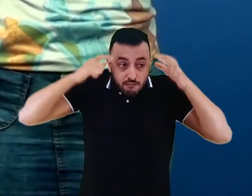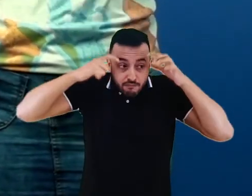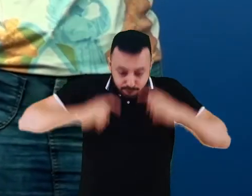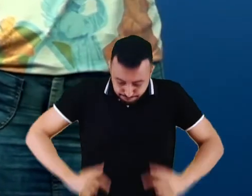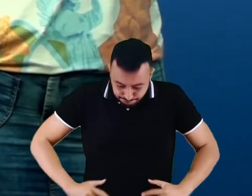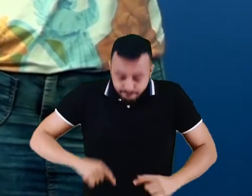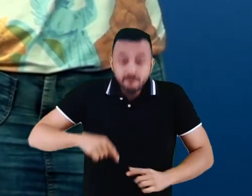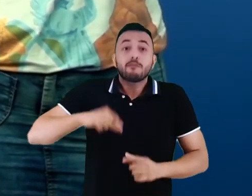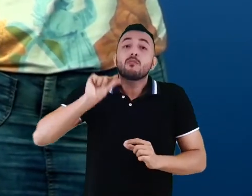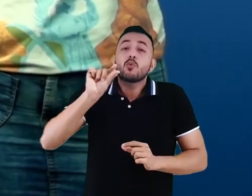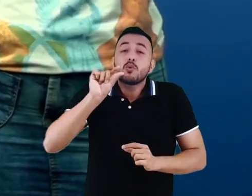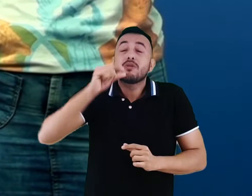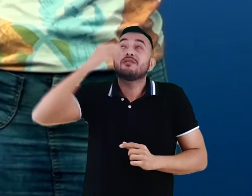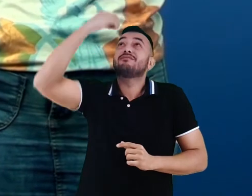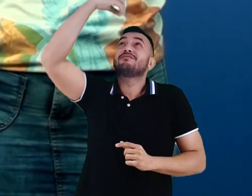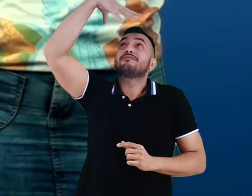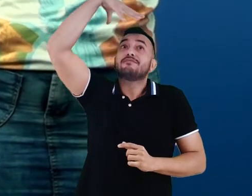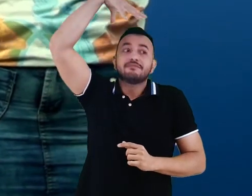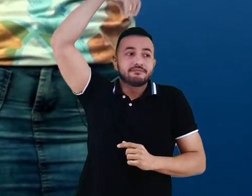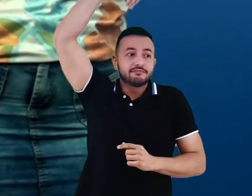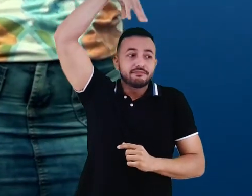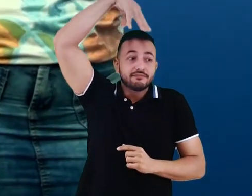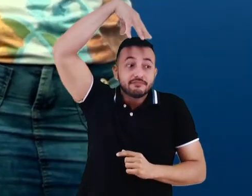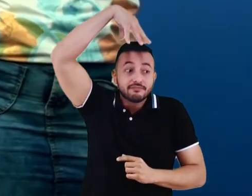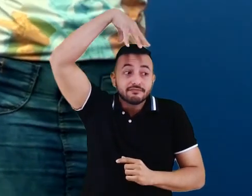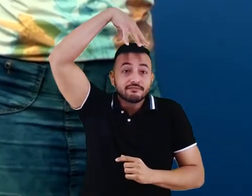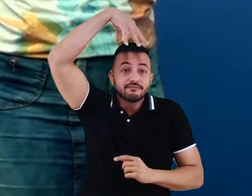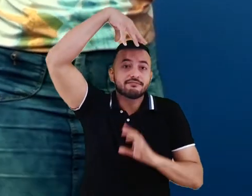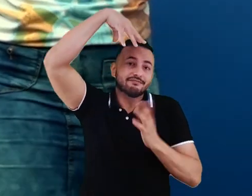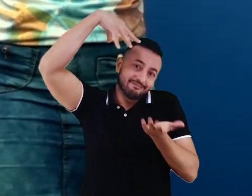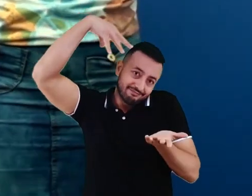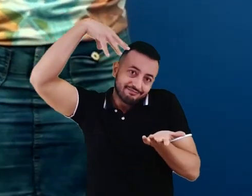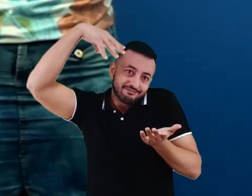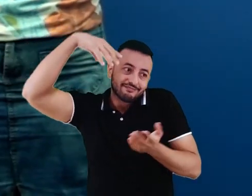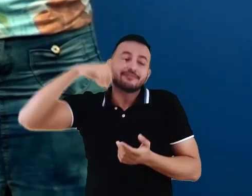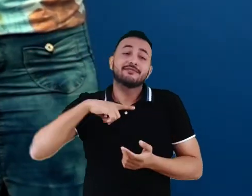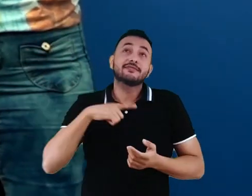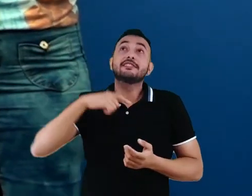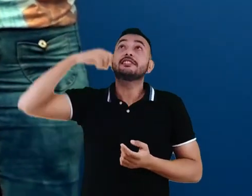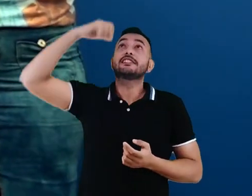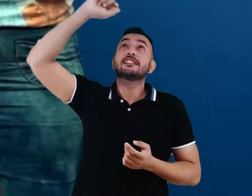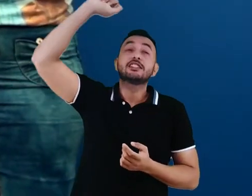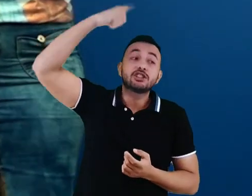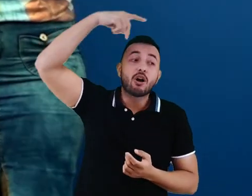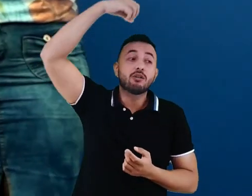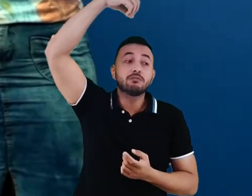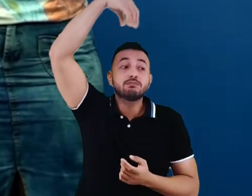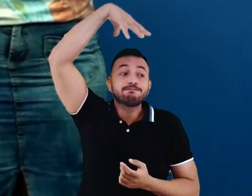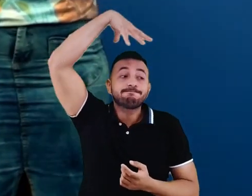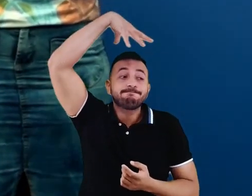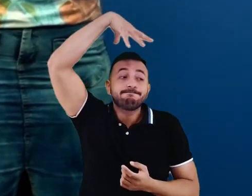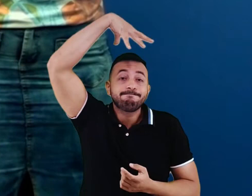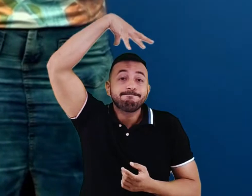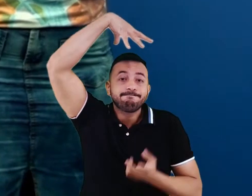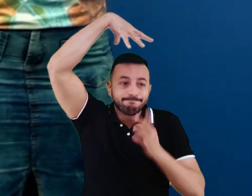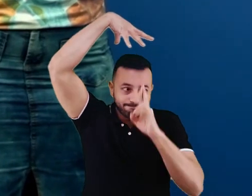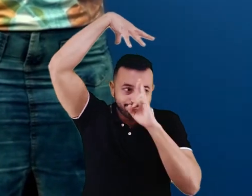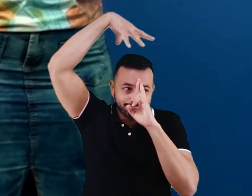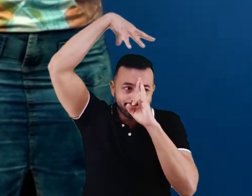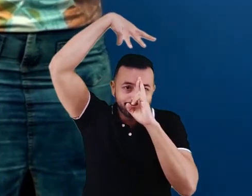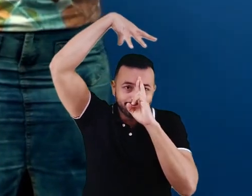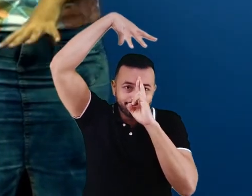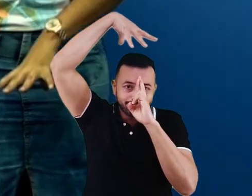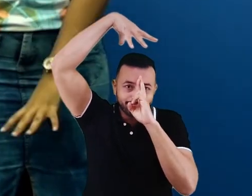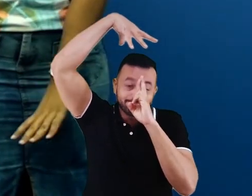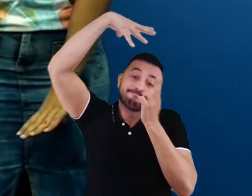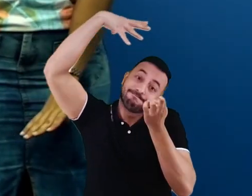dia. O Sol, ele está bem aqui em cima, tá bom? O Sol, ele está lá em cima, no meio-dia, e a sua